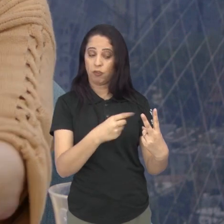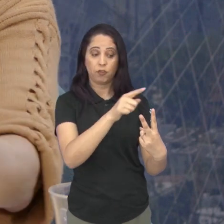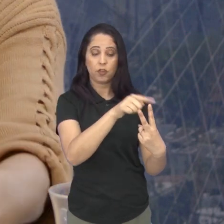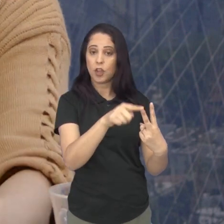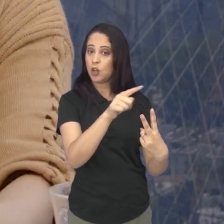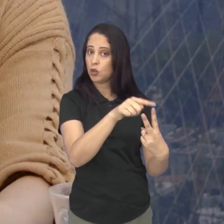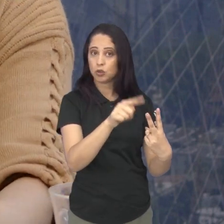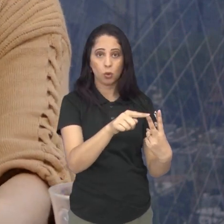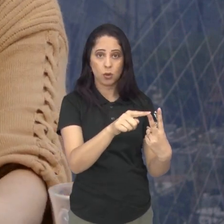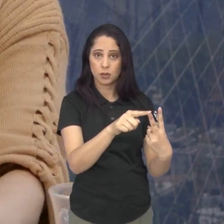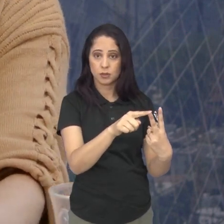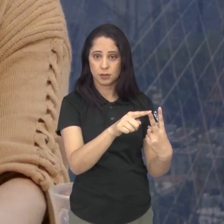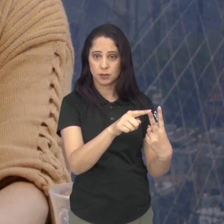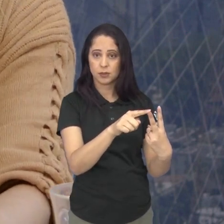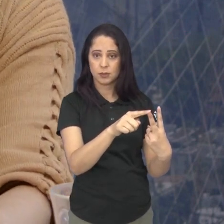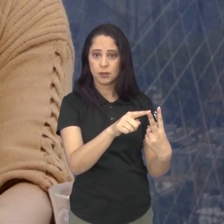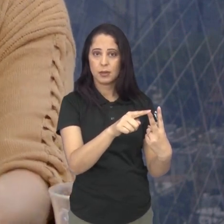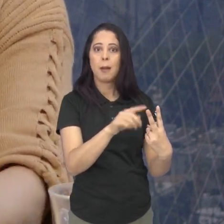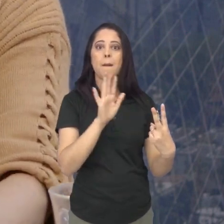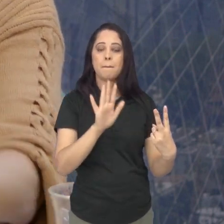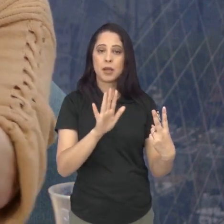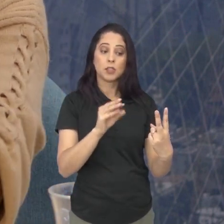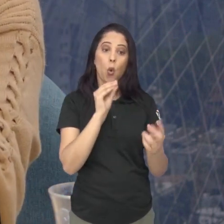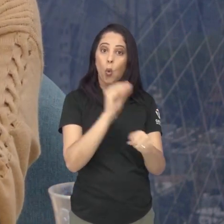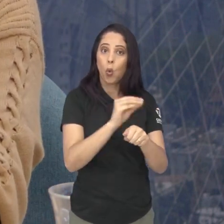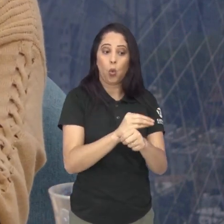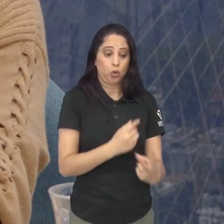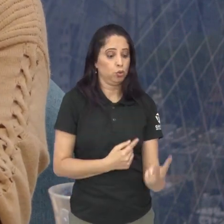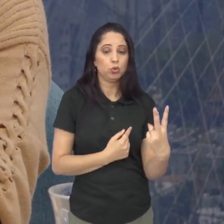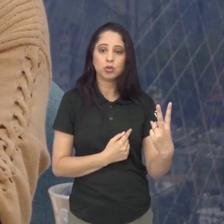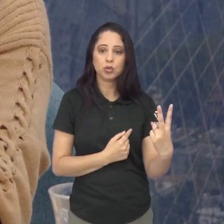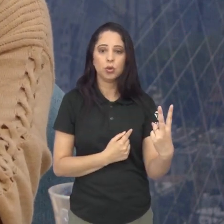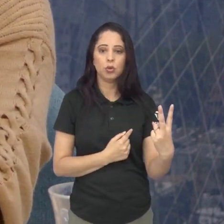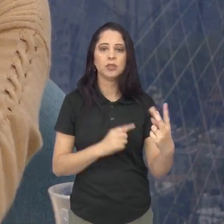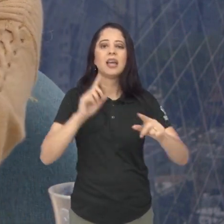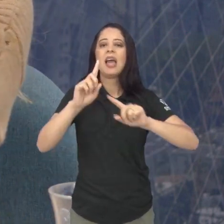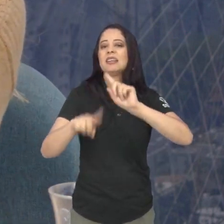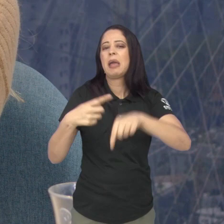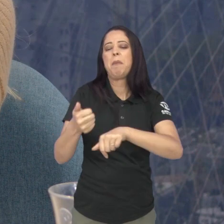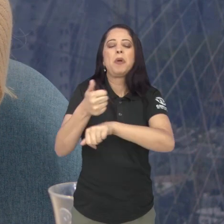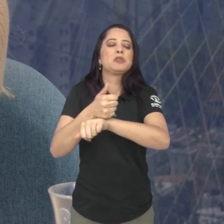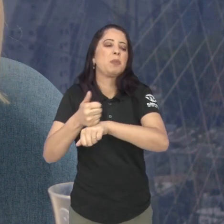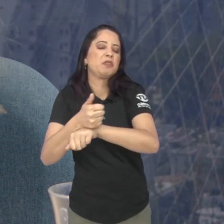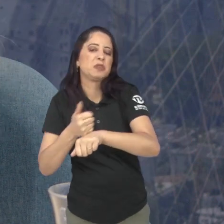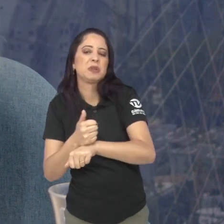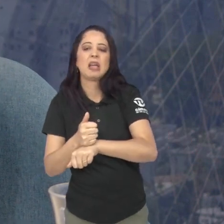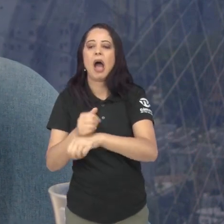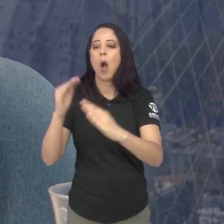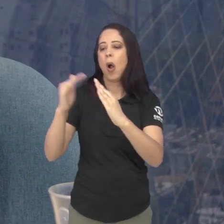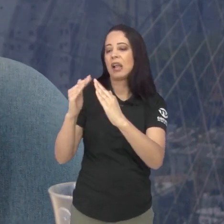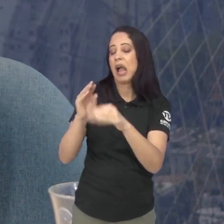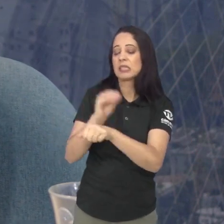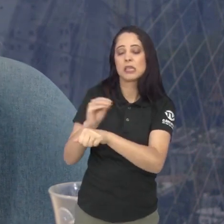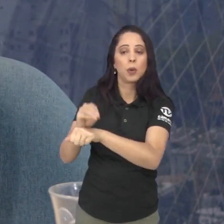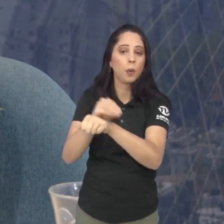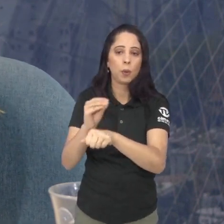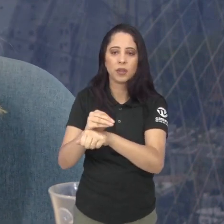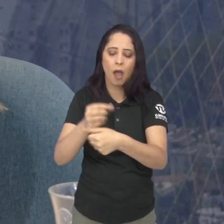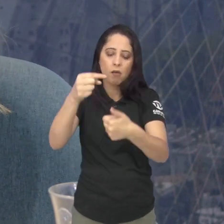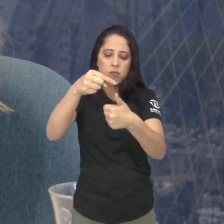Miguel, o Henrique requer muito mais atenção, mas eu sou a mãe dos dois igualmente, depois eu sou a profissional, eu sou a dona de